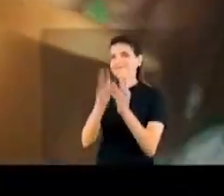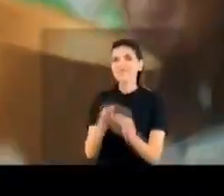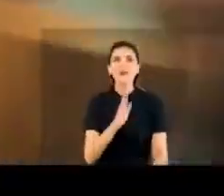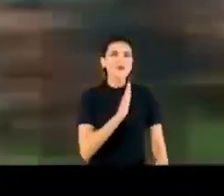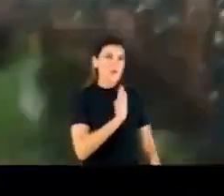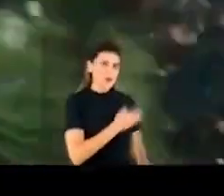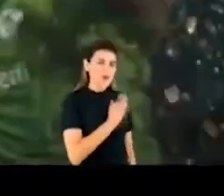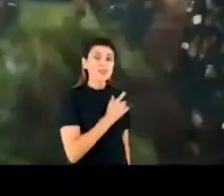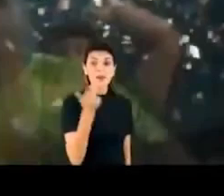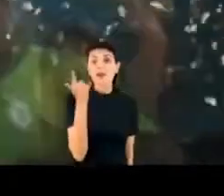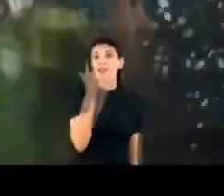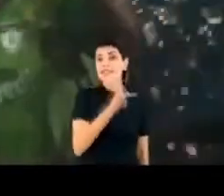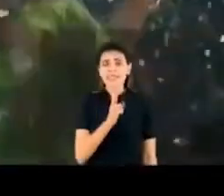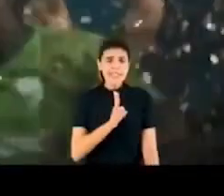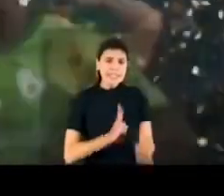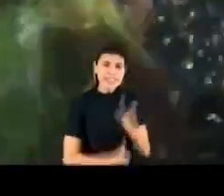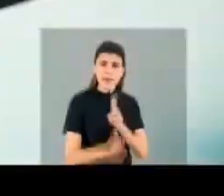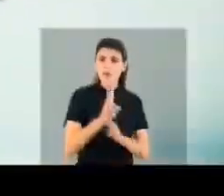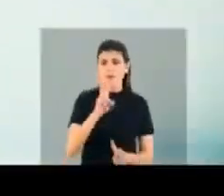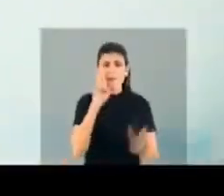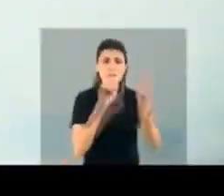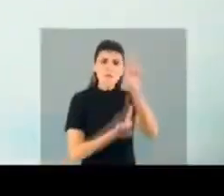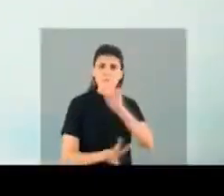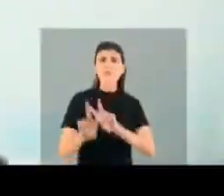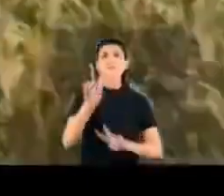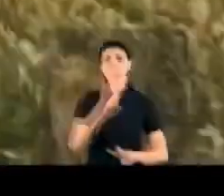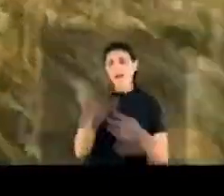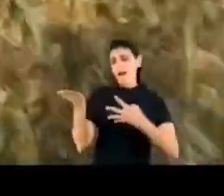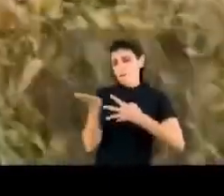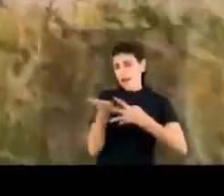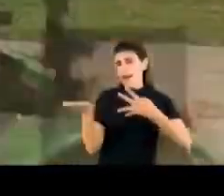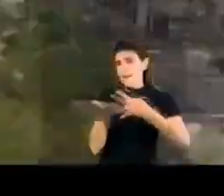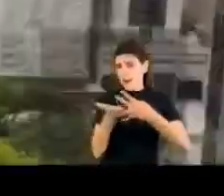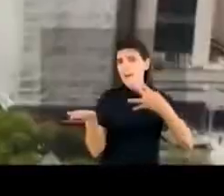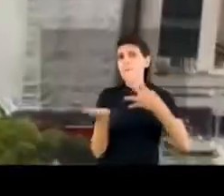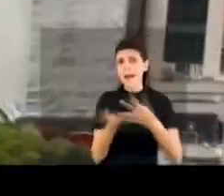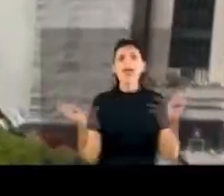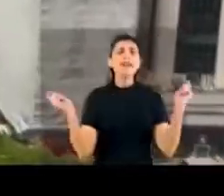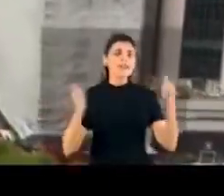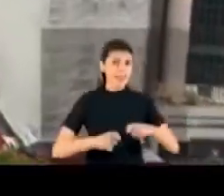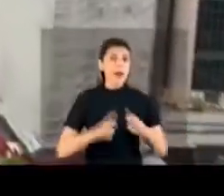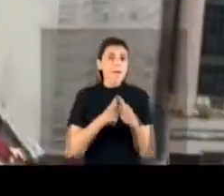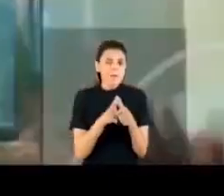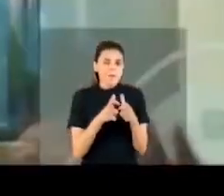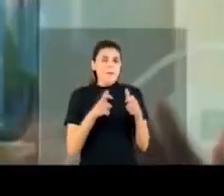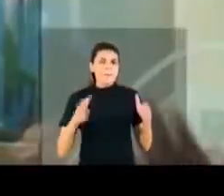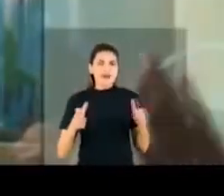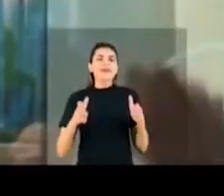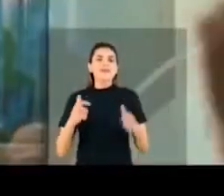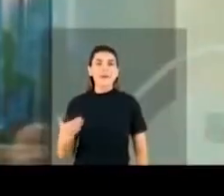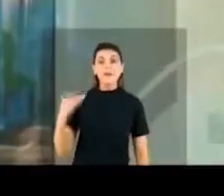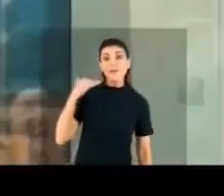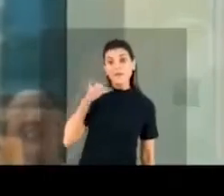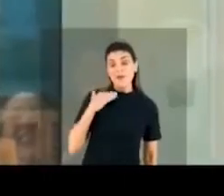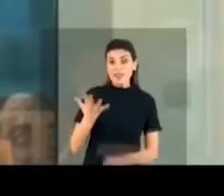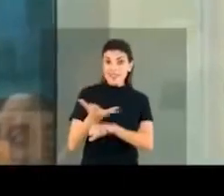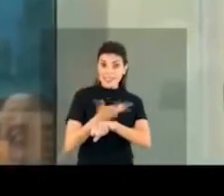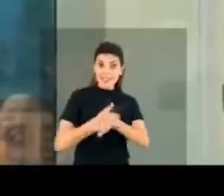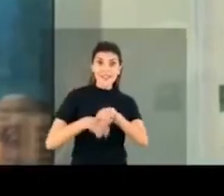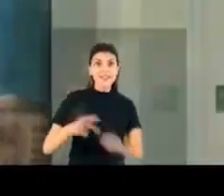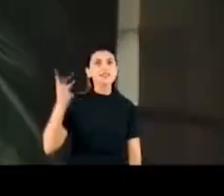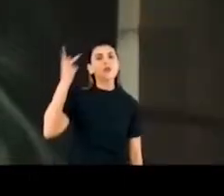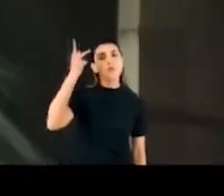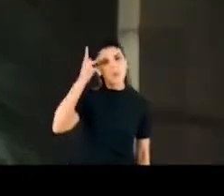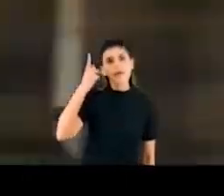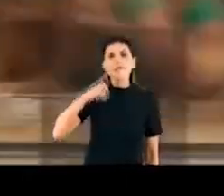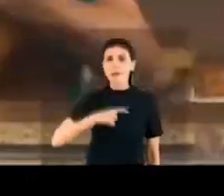teu coração. A vida é nossa e eu sempre fui dela. Eu sonho à vista, mas também em parcela. Tem Sicredi em toda São Paulo, se entro na agência, tô na